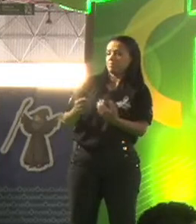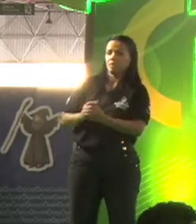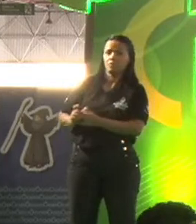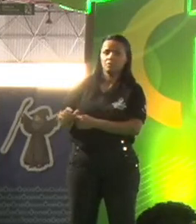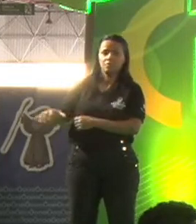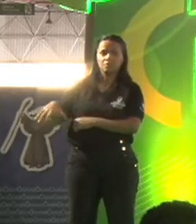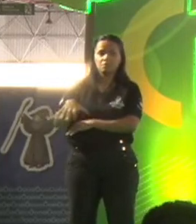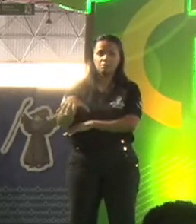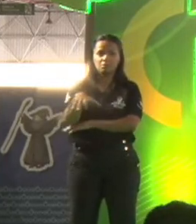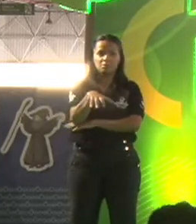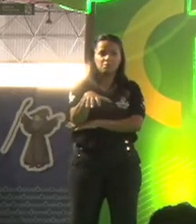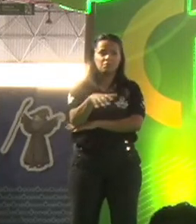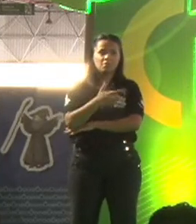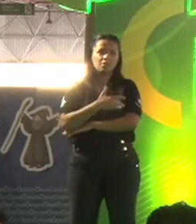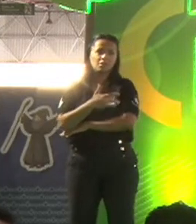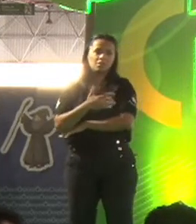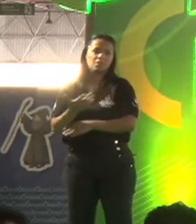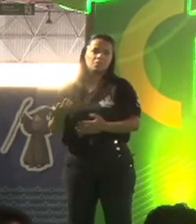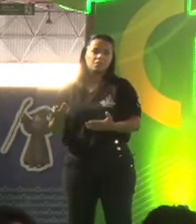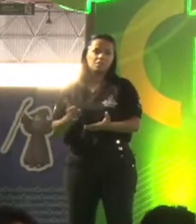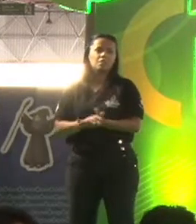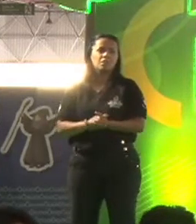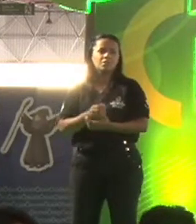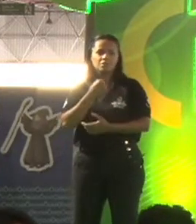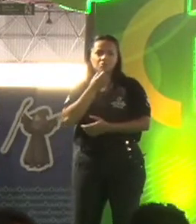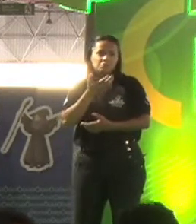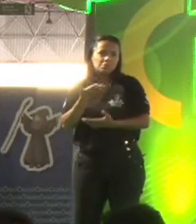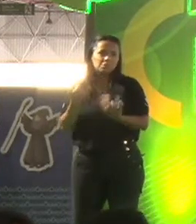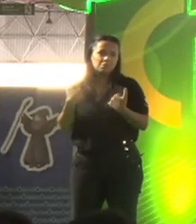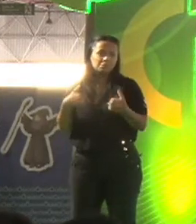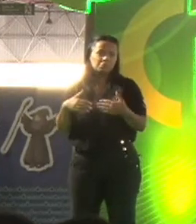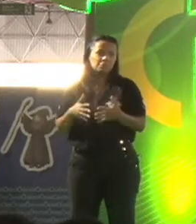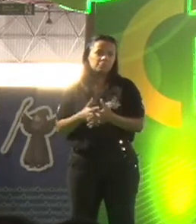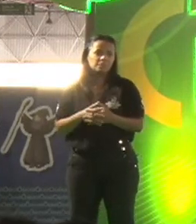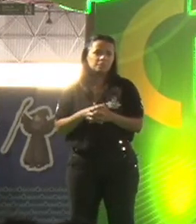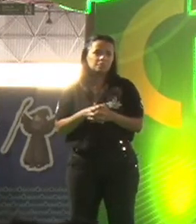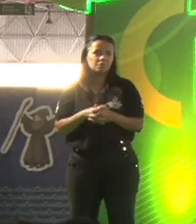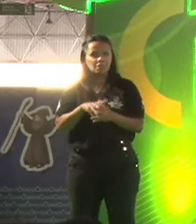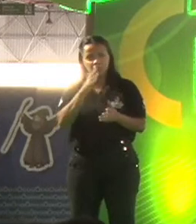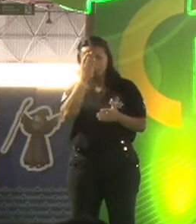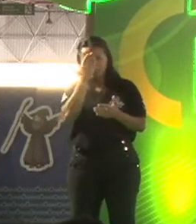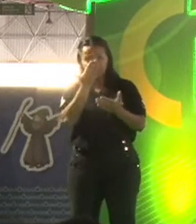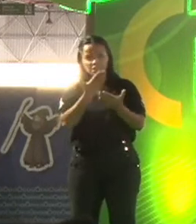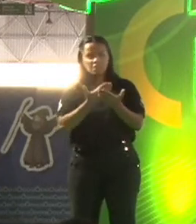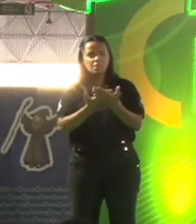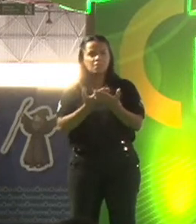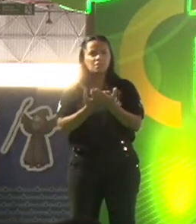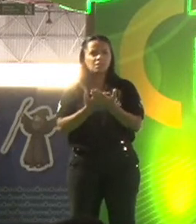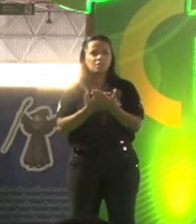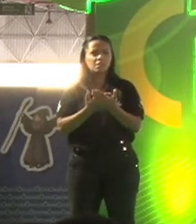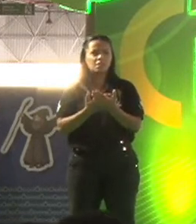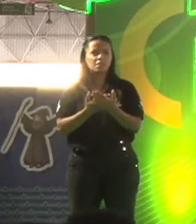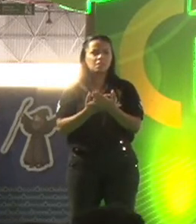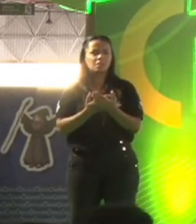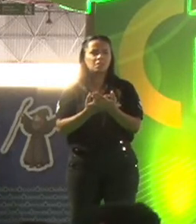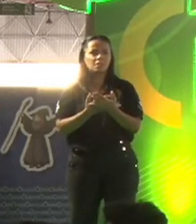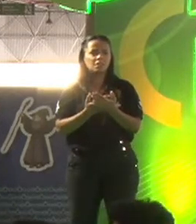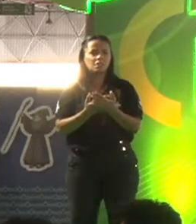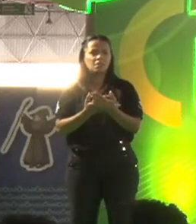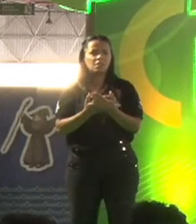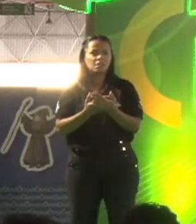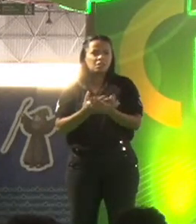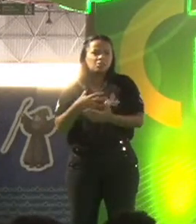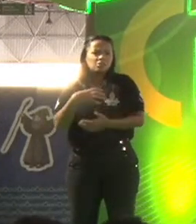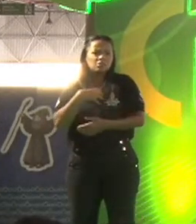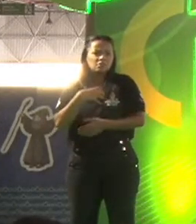que ele é inofensivo Ele sabe ele é de boa eu acredito que seja até porque assim essa questão